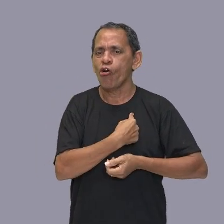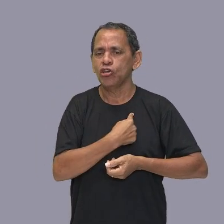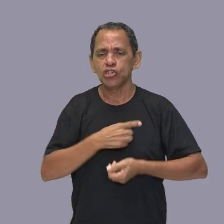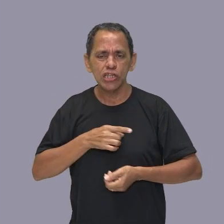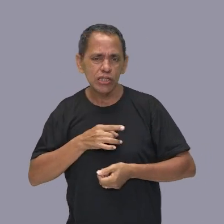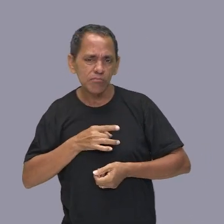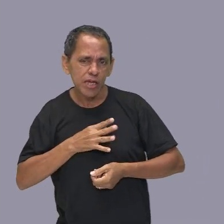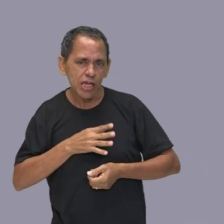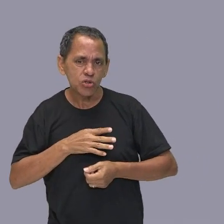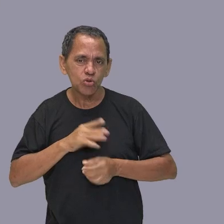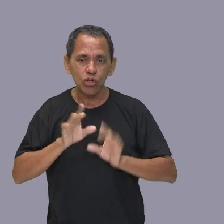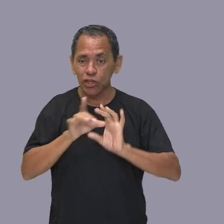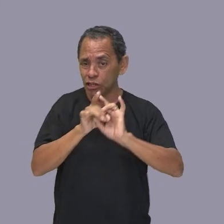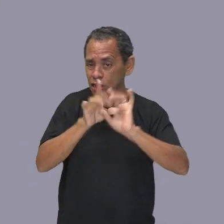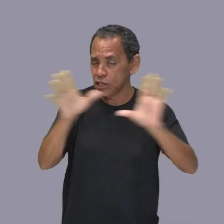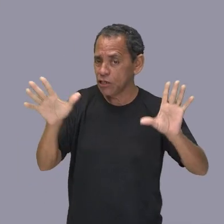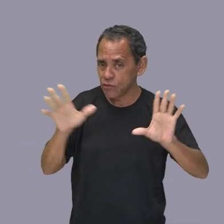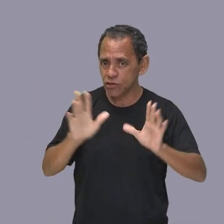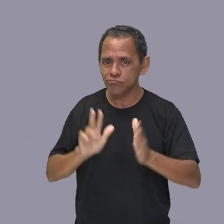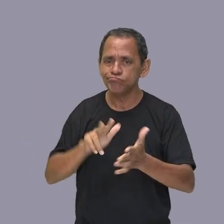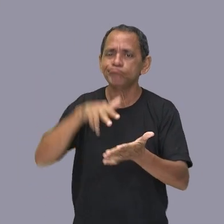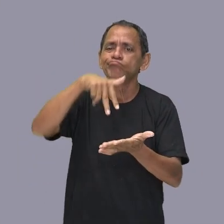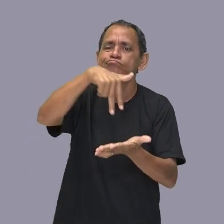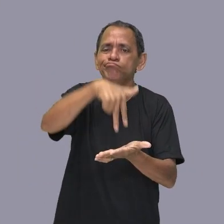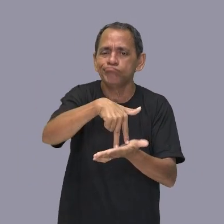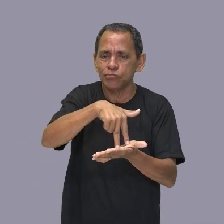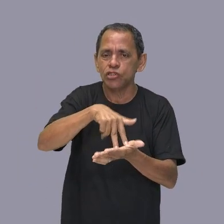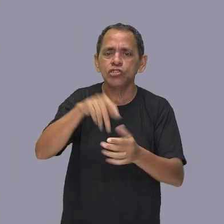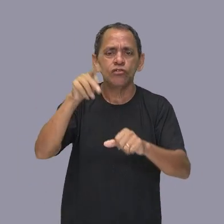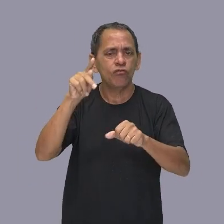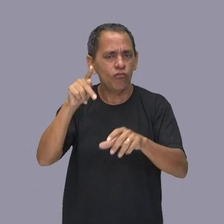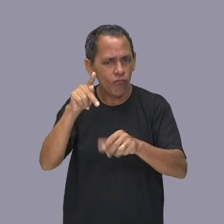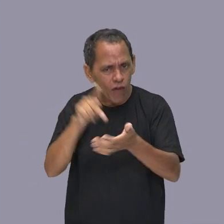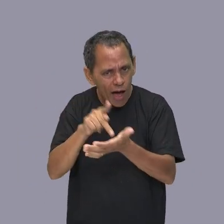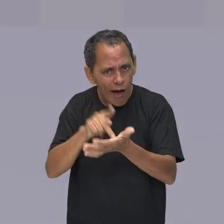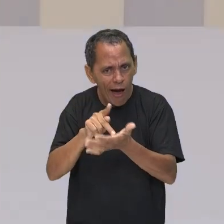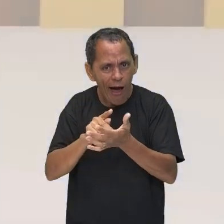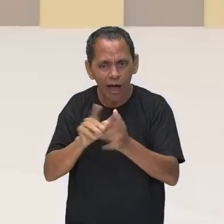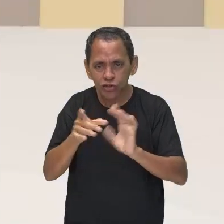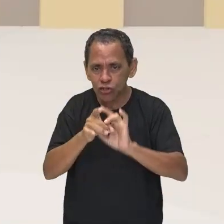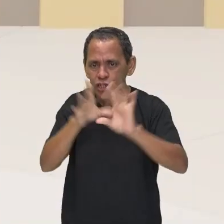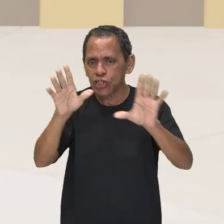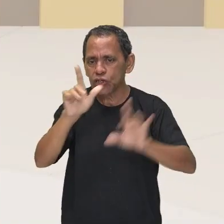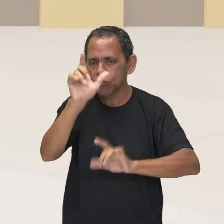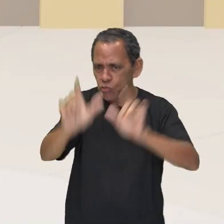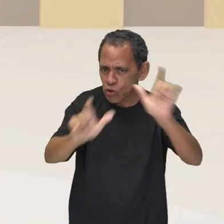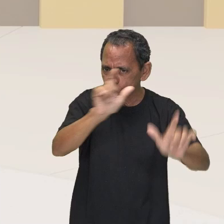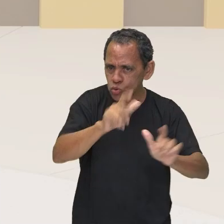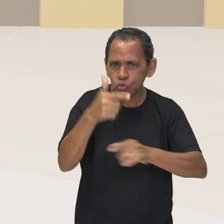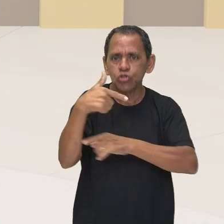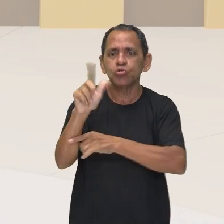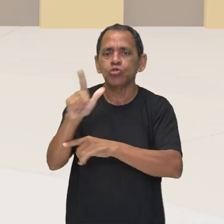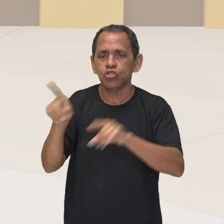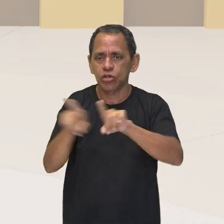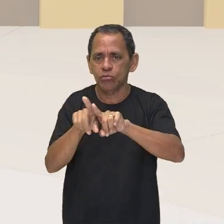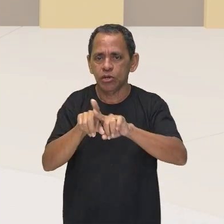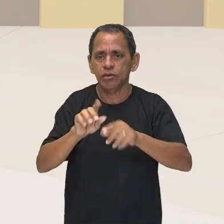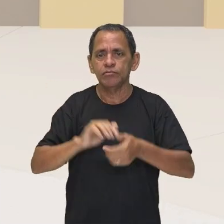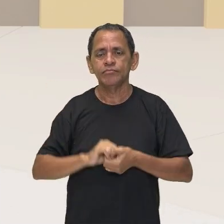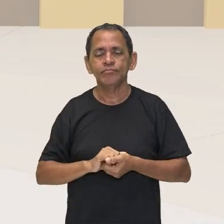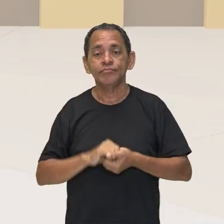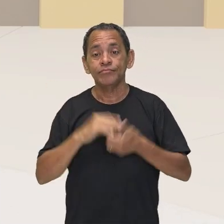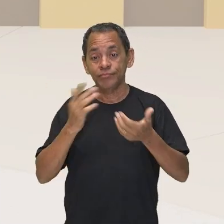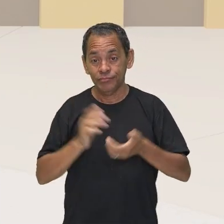nossa presença automaticamente libera os outros. Então, vocês puderam ouvir